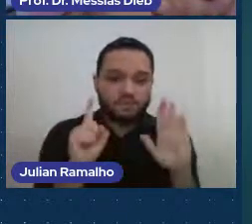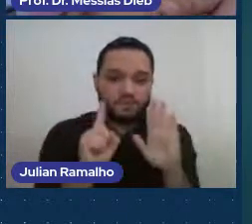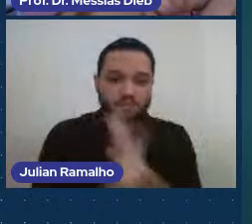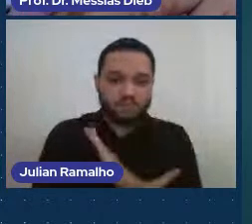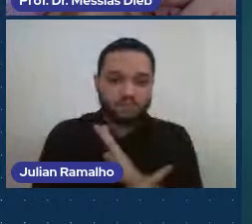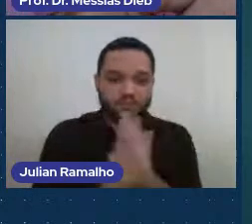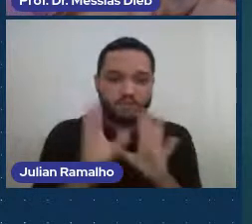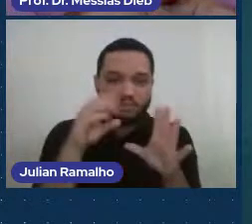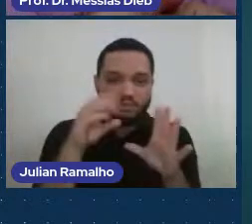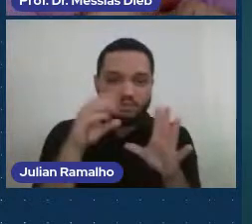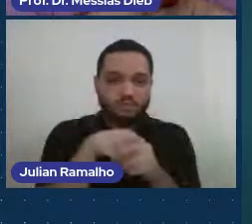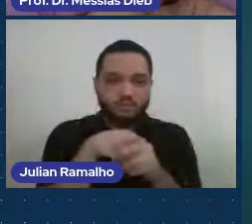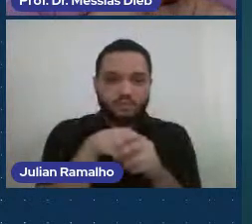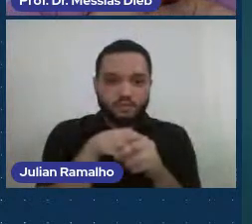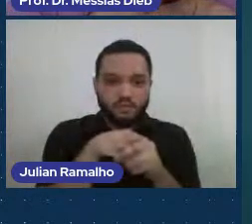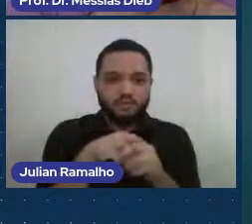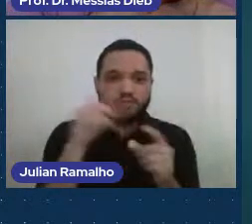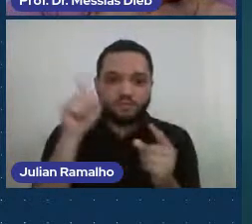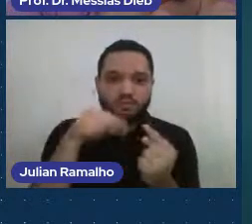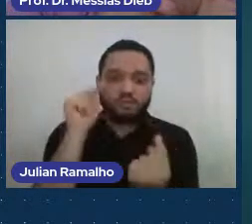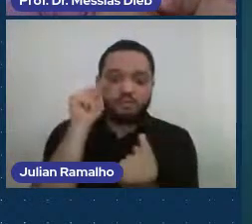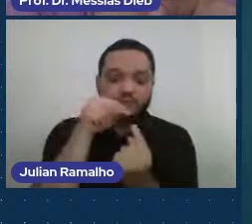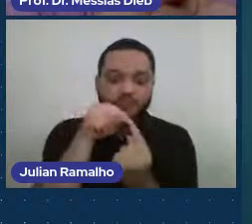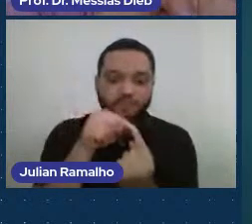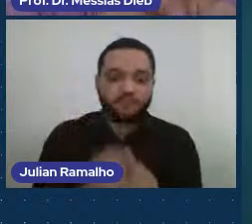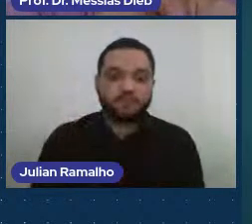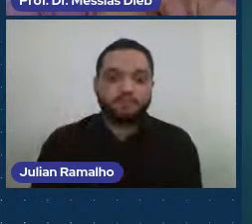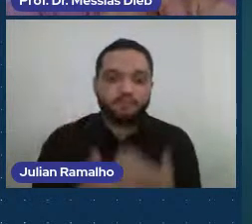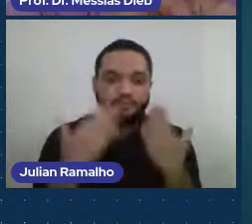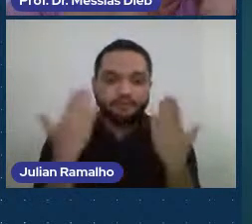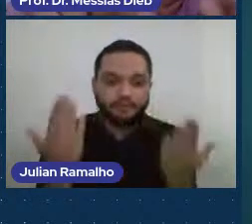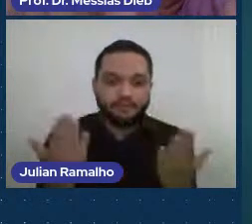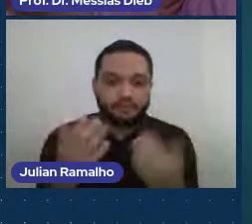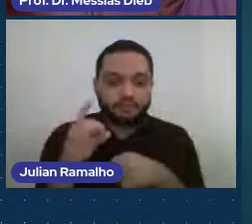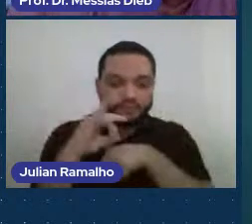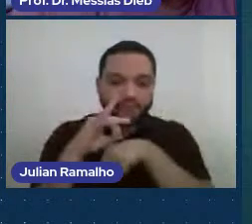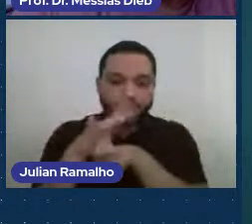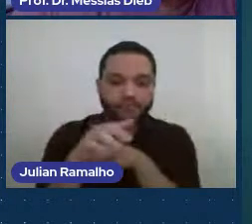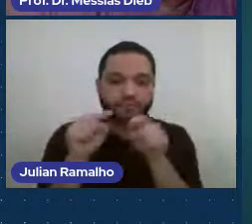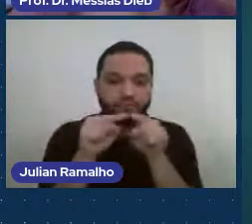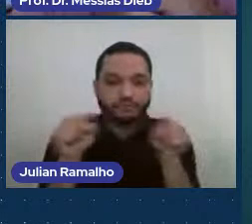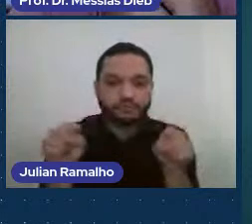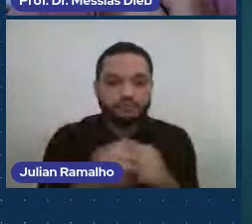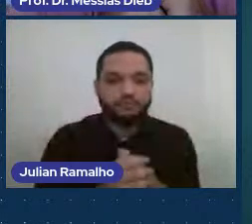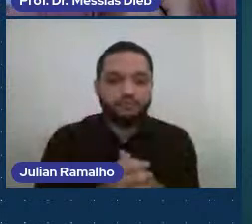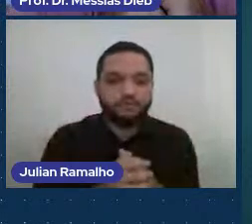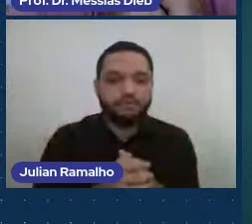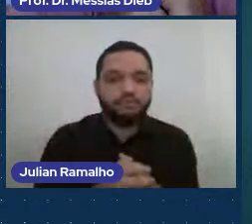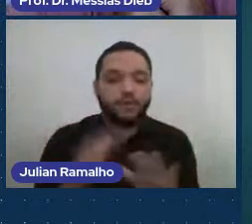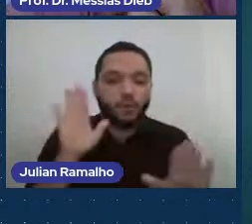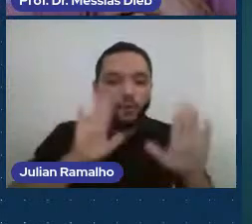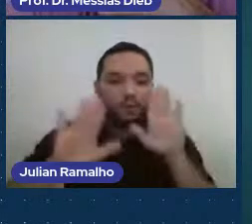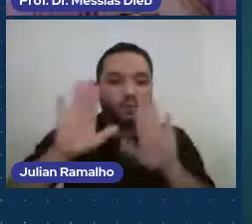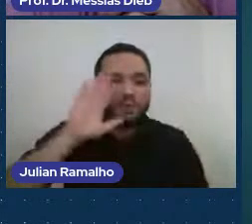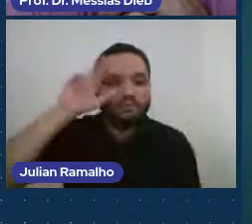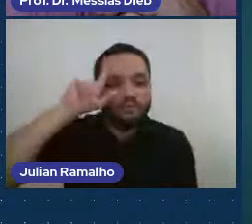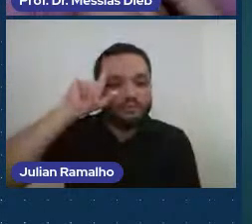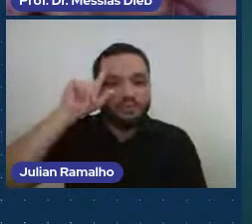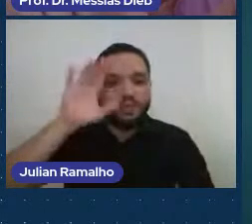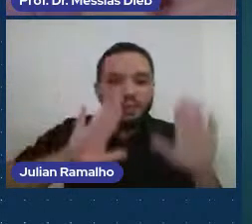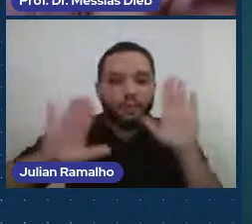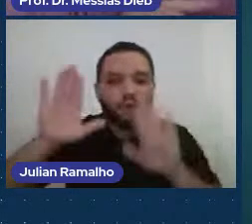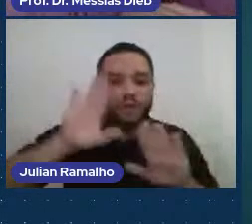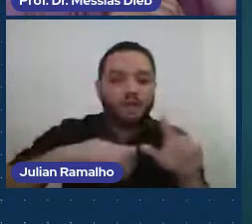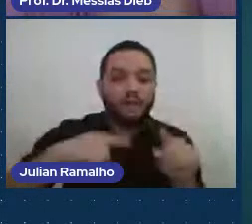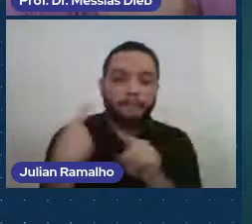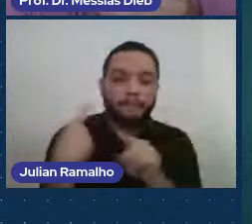dentro do que seria o objetivo. Então, uma dica que eu dou é não cometam esse erro, certo? Por quê?